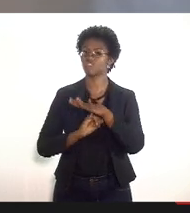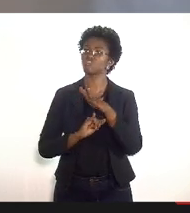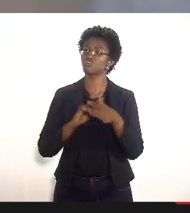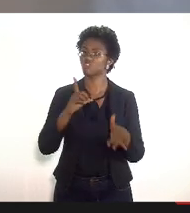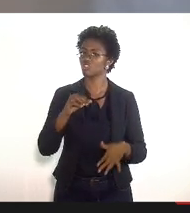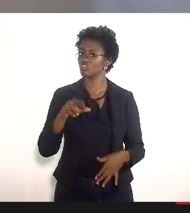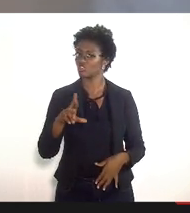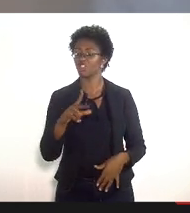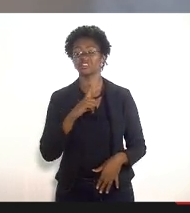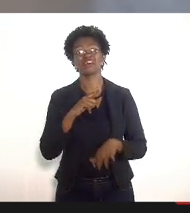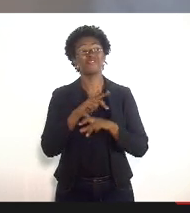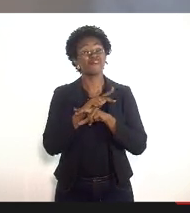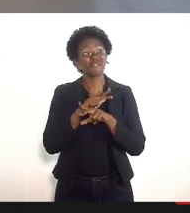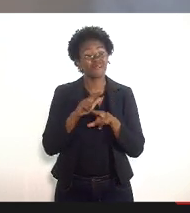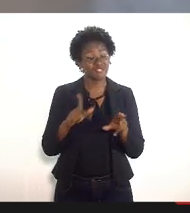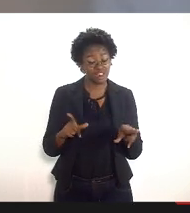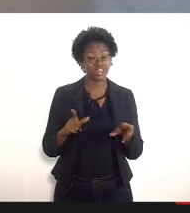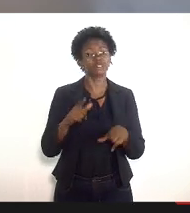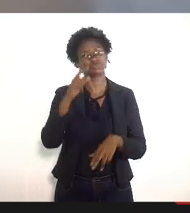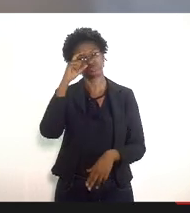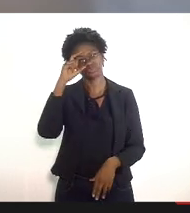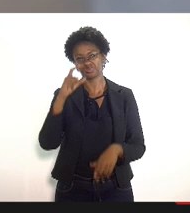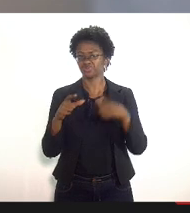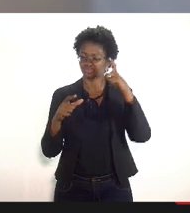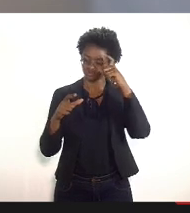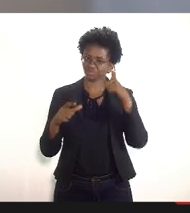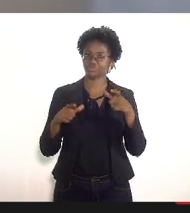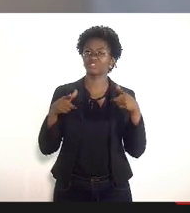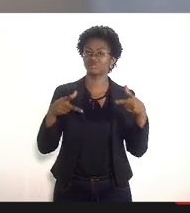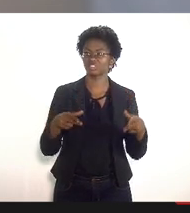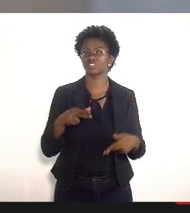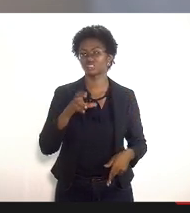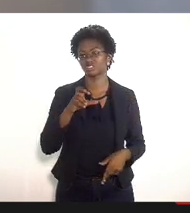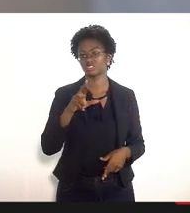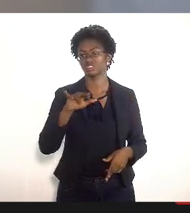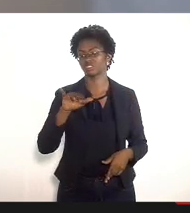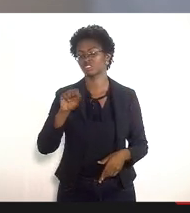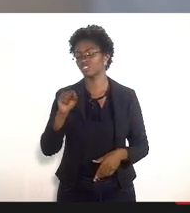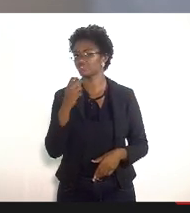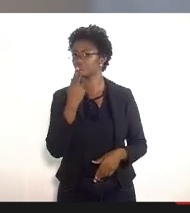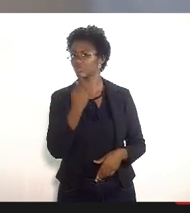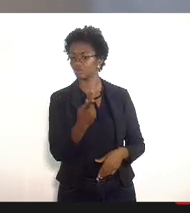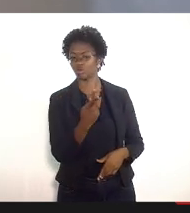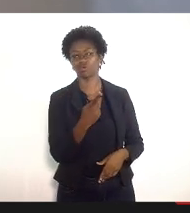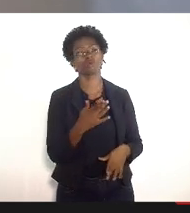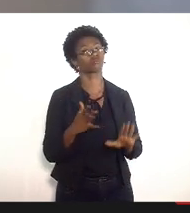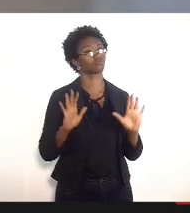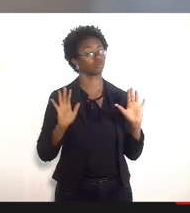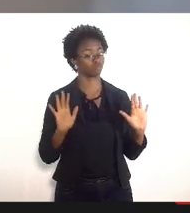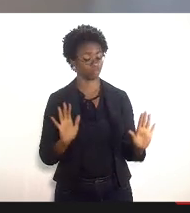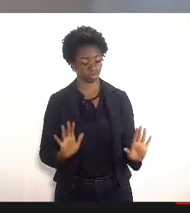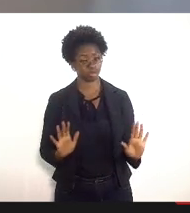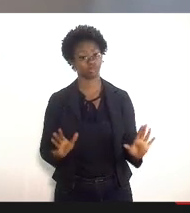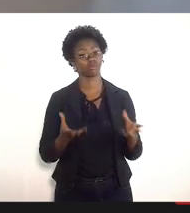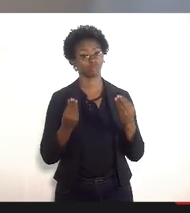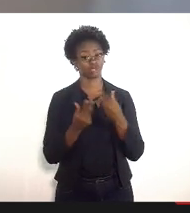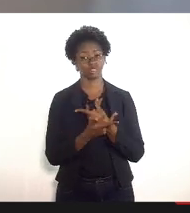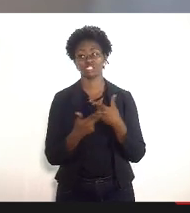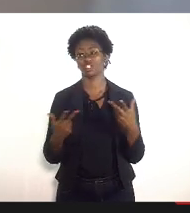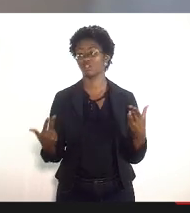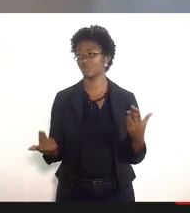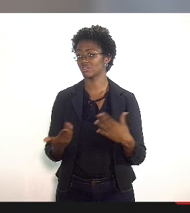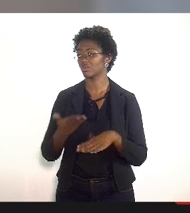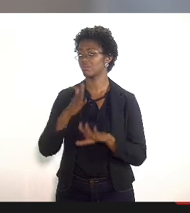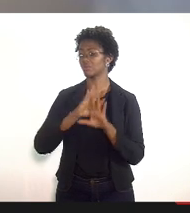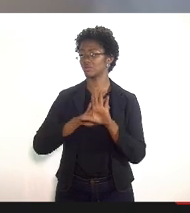muitos interesses, como a Cristiane colocou aí, de SEBAS, tá? Tem muita coisa por trás disso. Eu